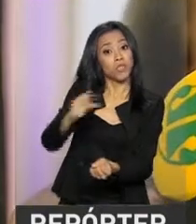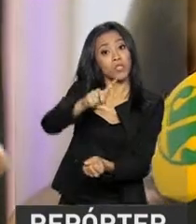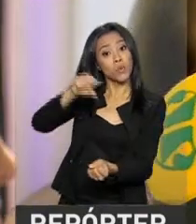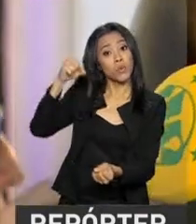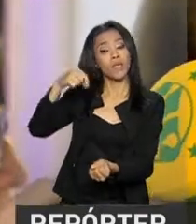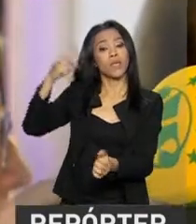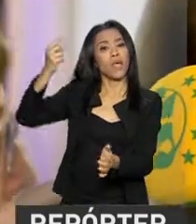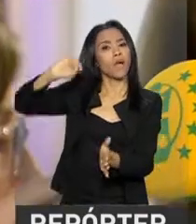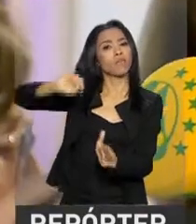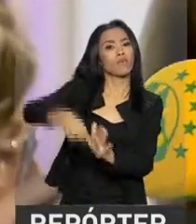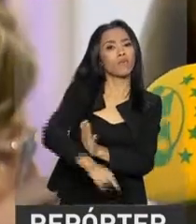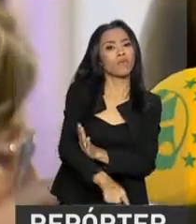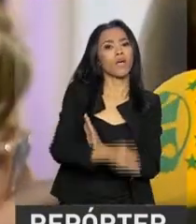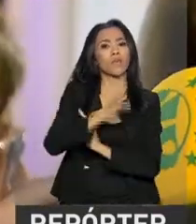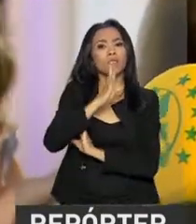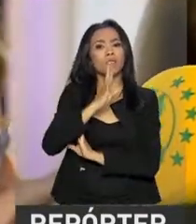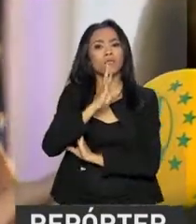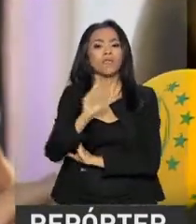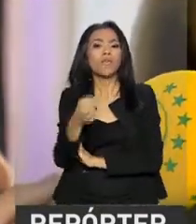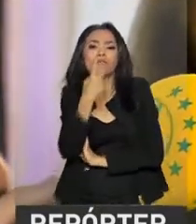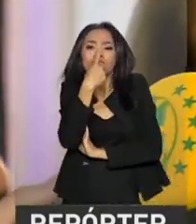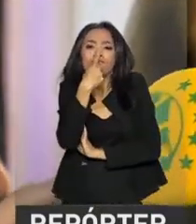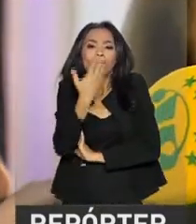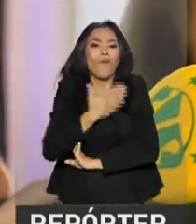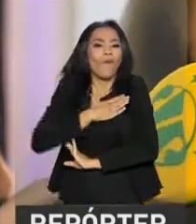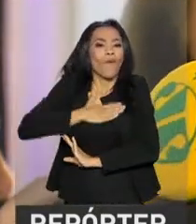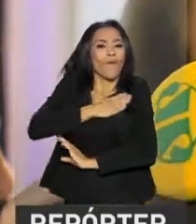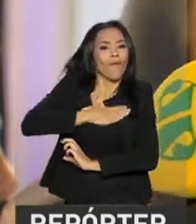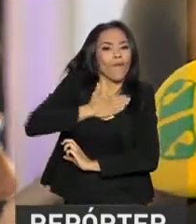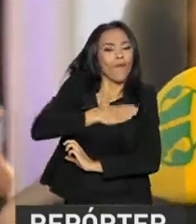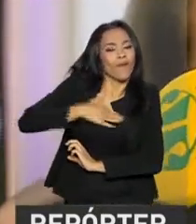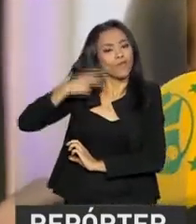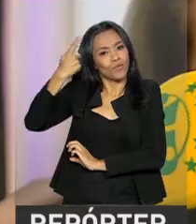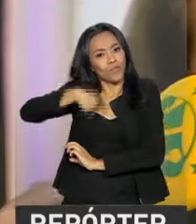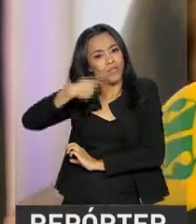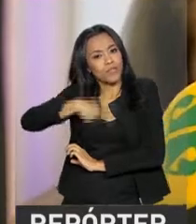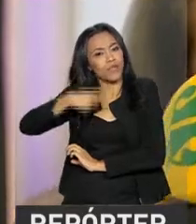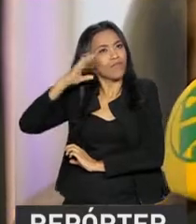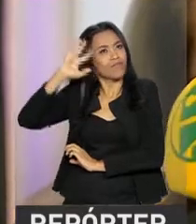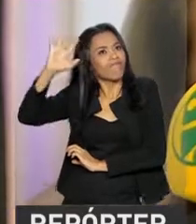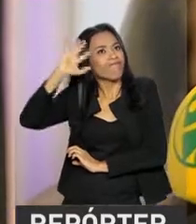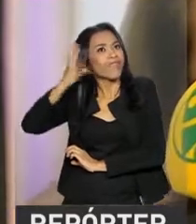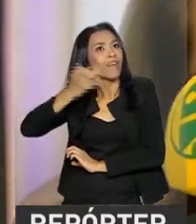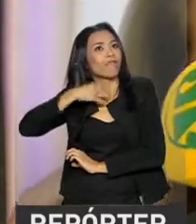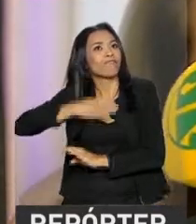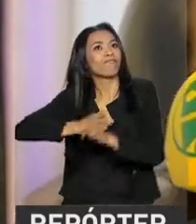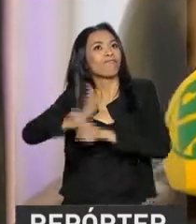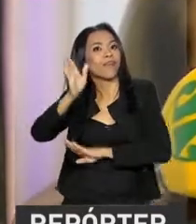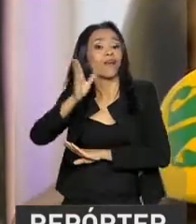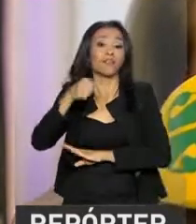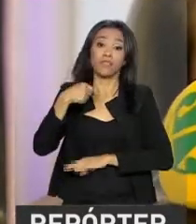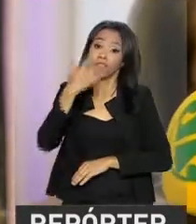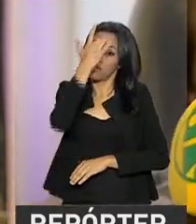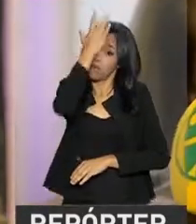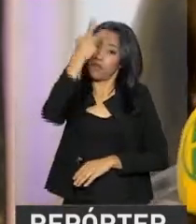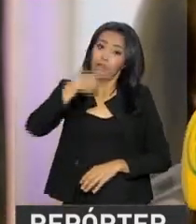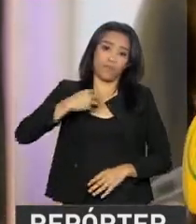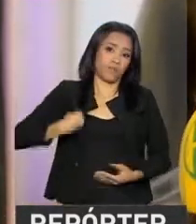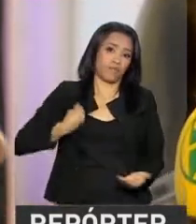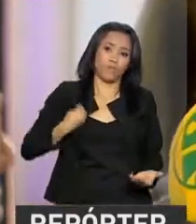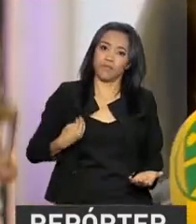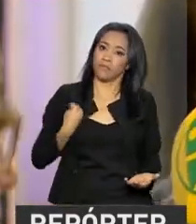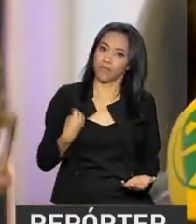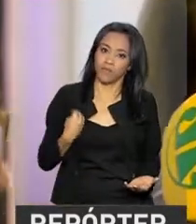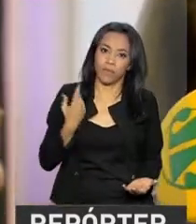conhecimentos na área que esteja mais casada com o seu projecto num curso superior isso vai facilitar sua vida do ponto de vista